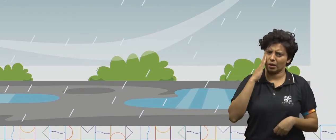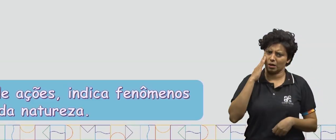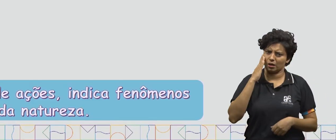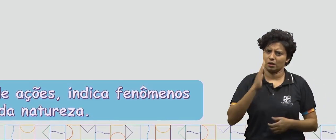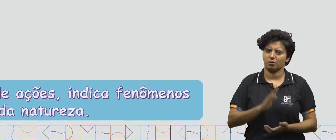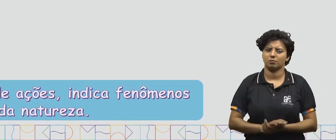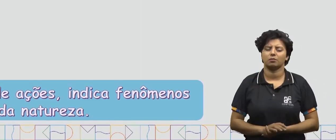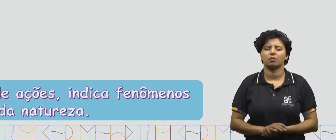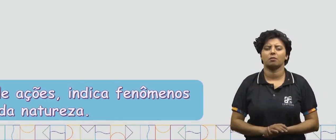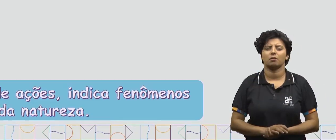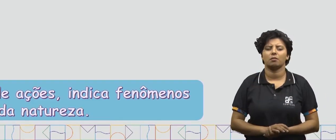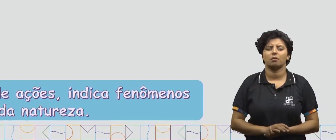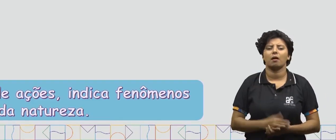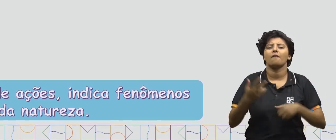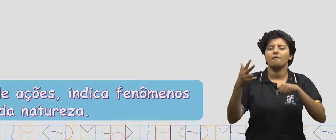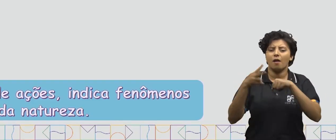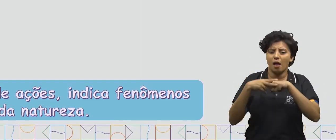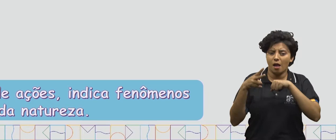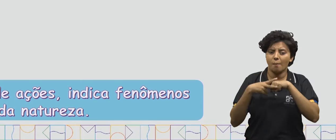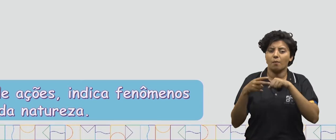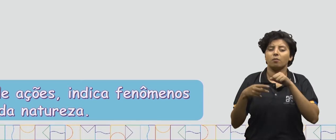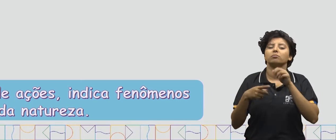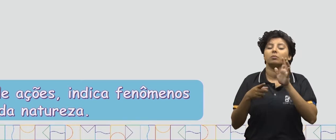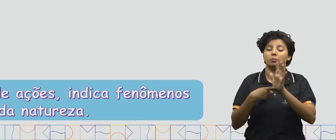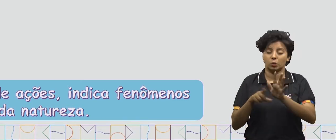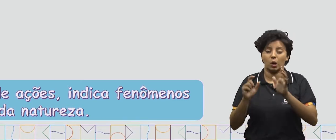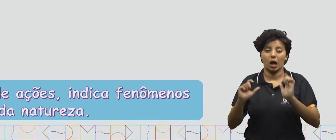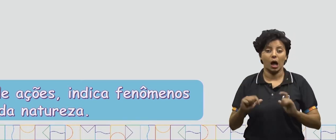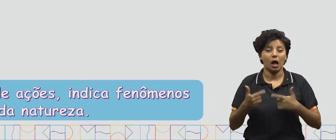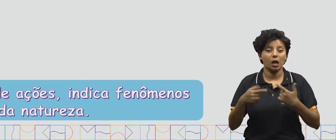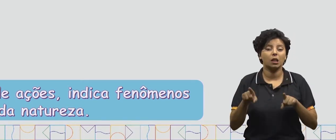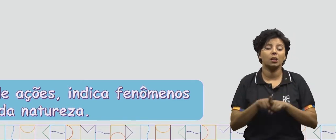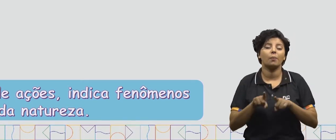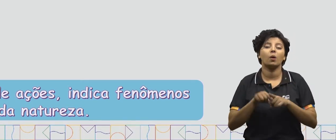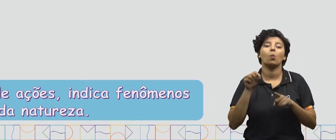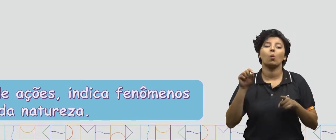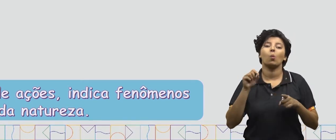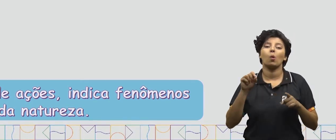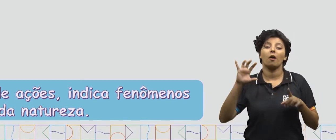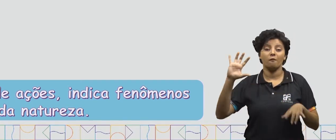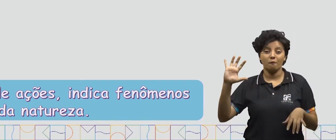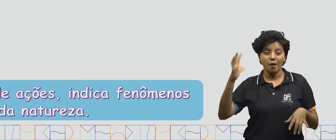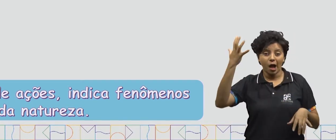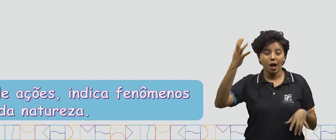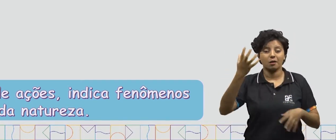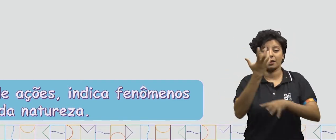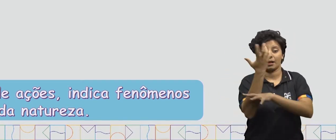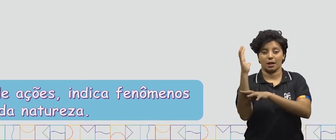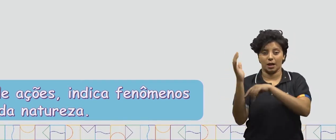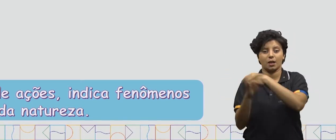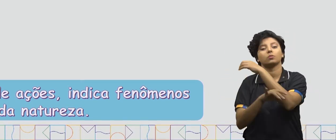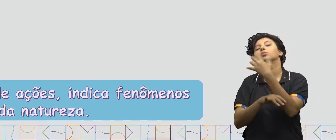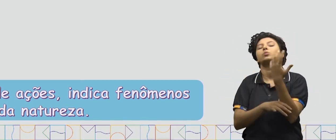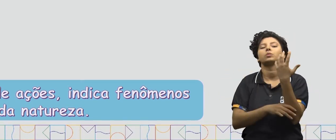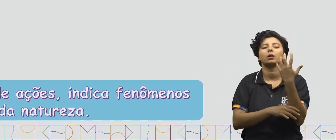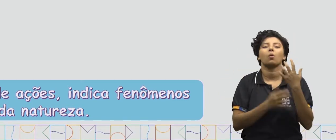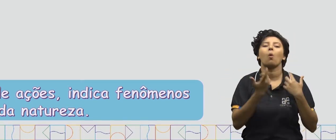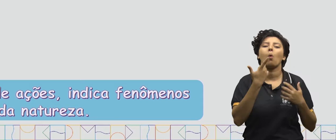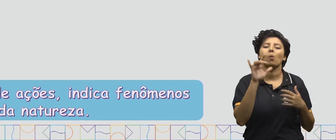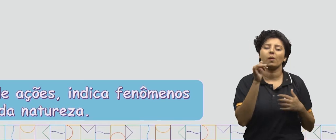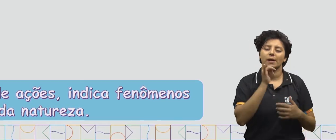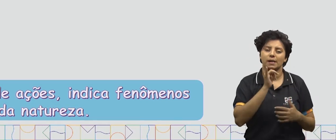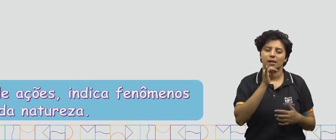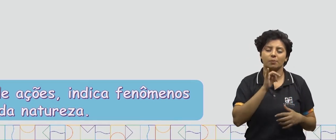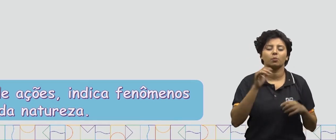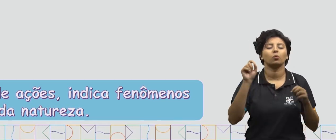sabia? Verbo, além de indicar ações, também indica fenômenos da natureza.